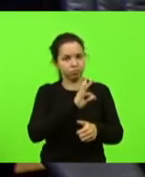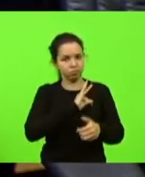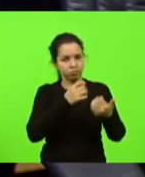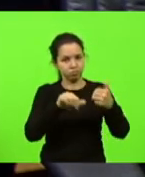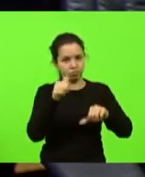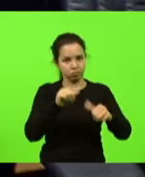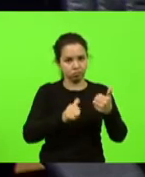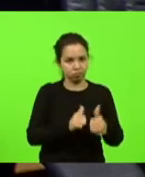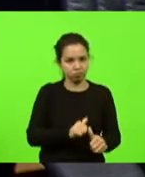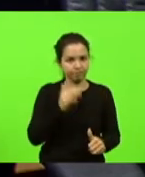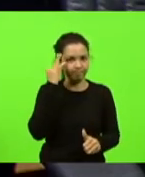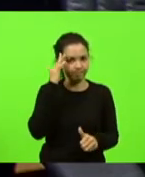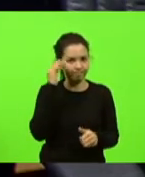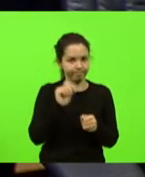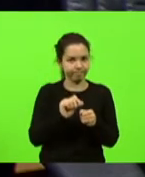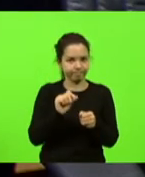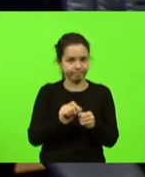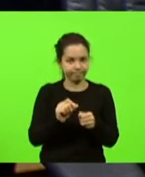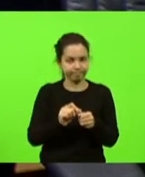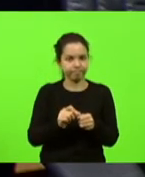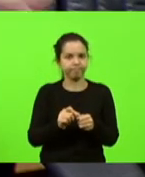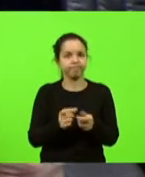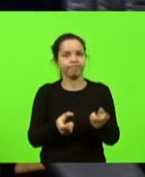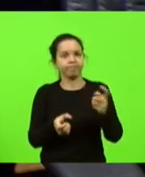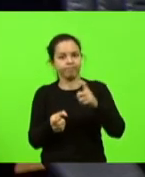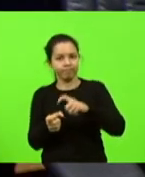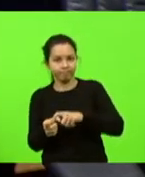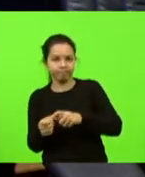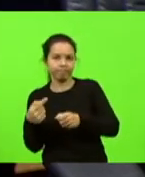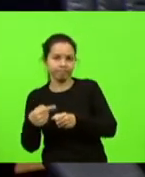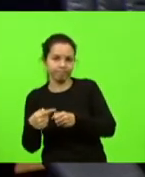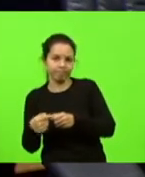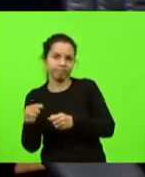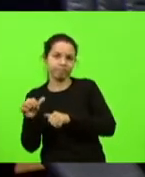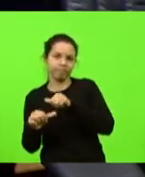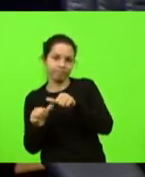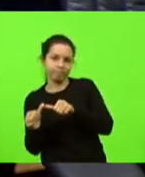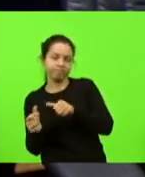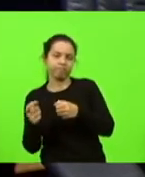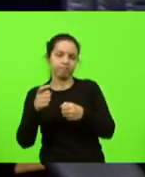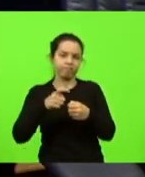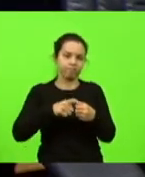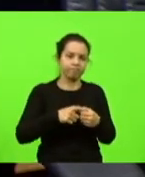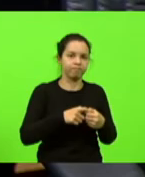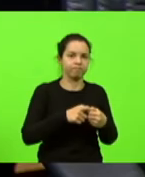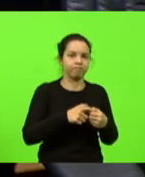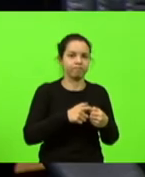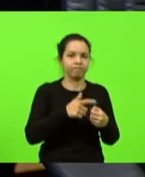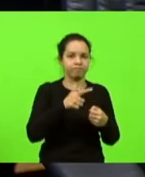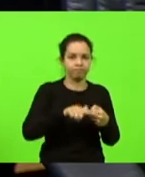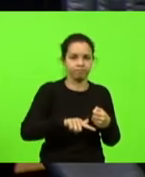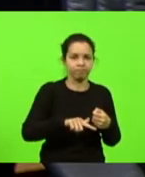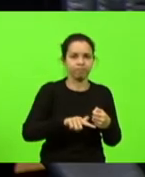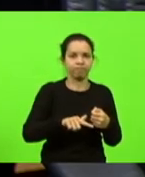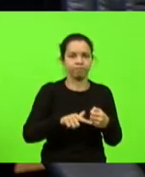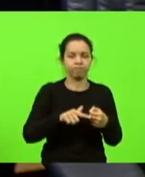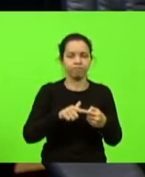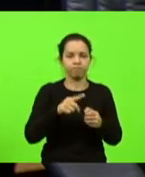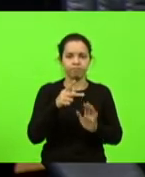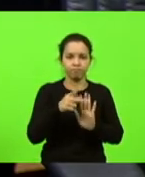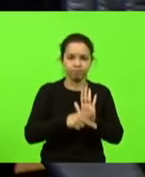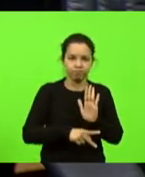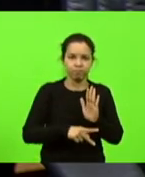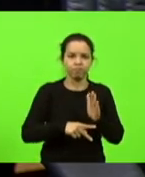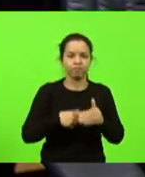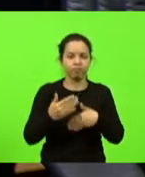jeito, faz diligência, volta para o município, ele arruma, volta de novo. O projeto fica andando 2, 3 anos na estrada